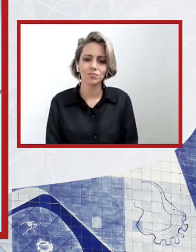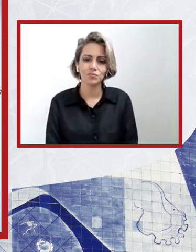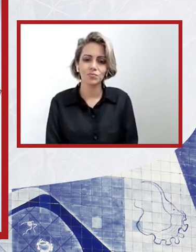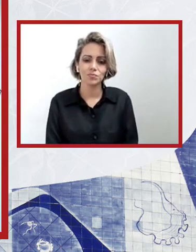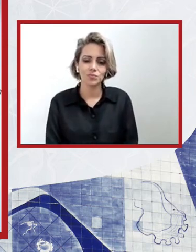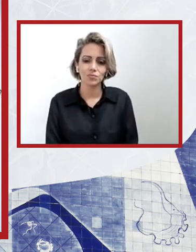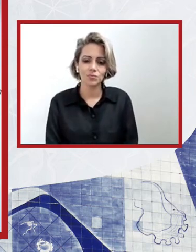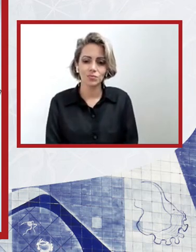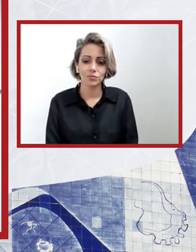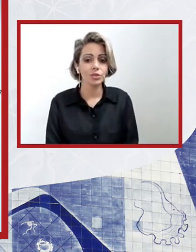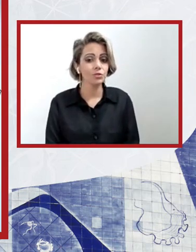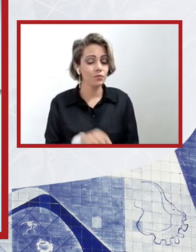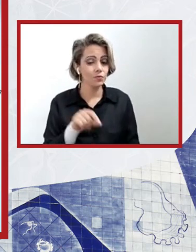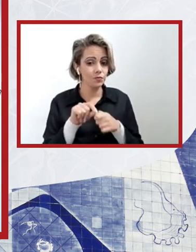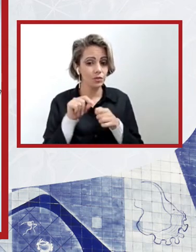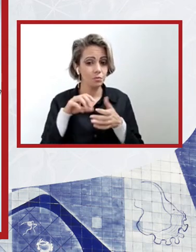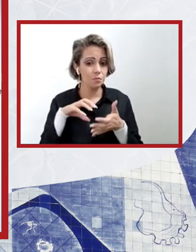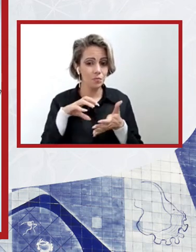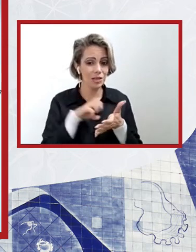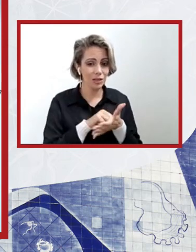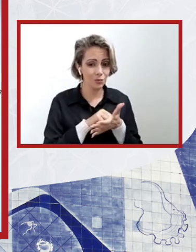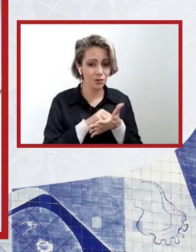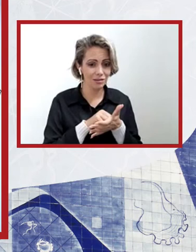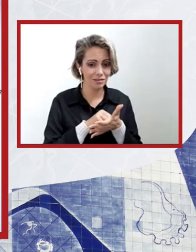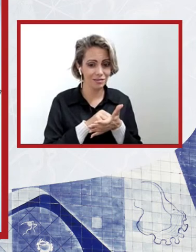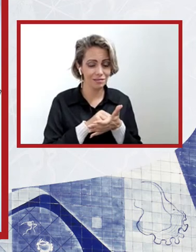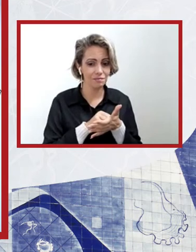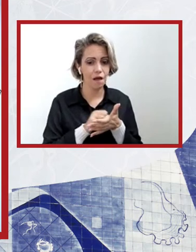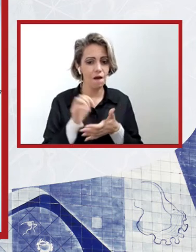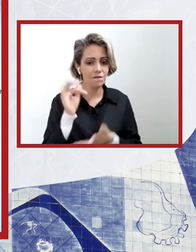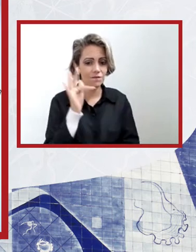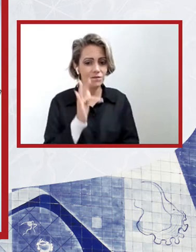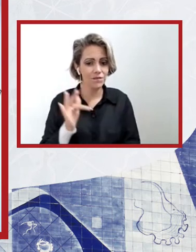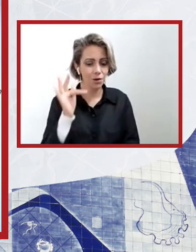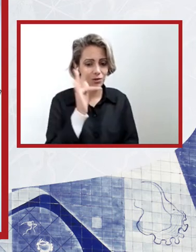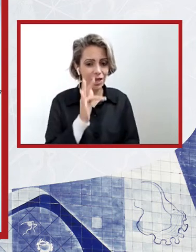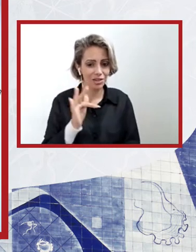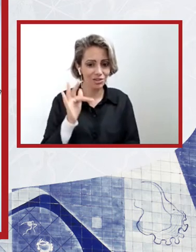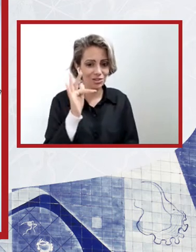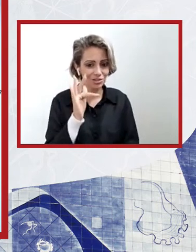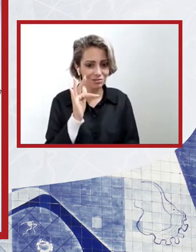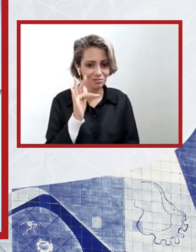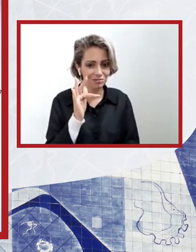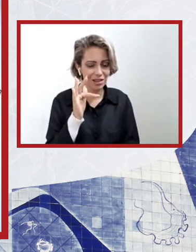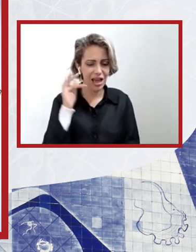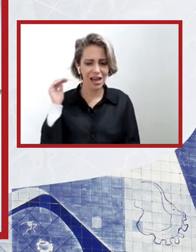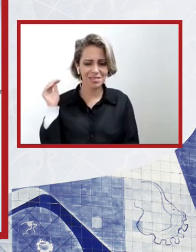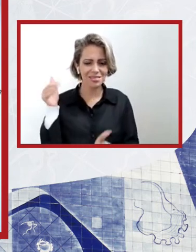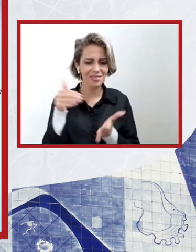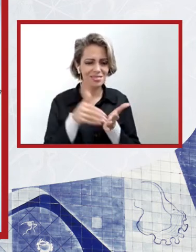se matriculado na faculdade até